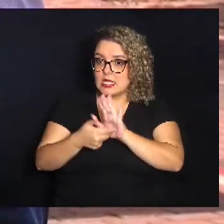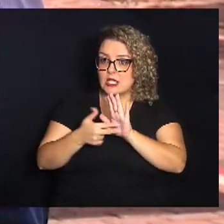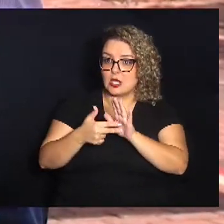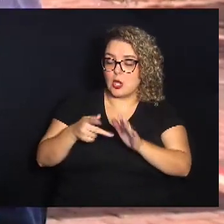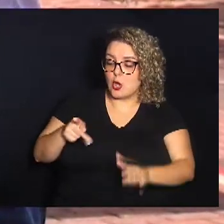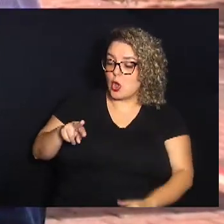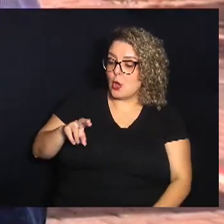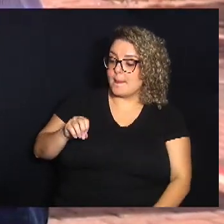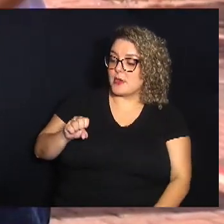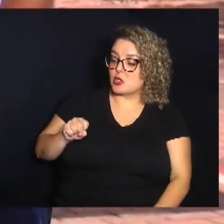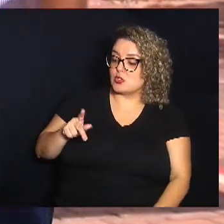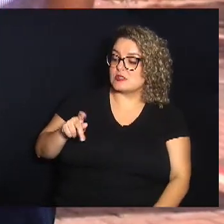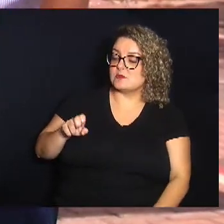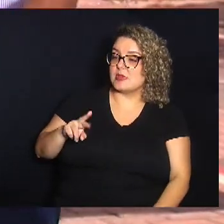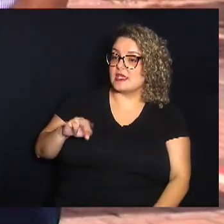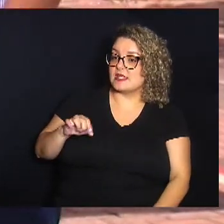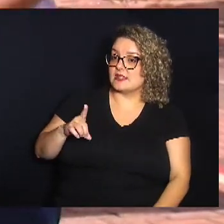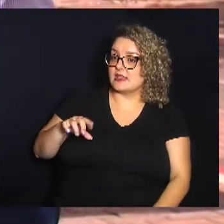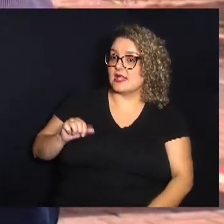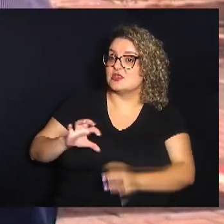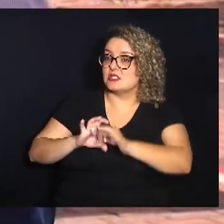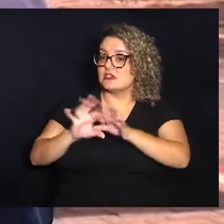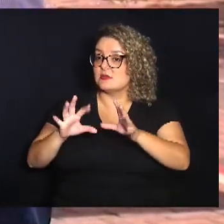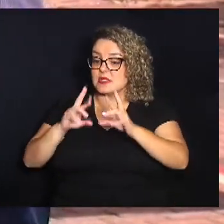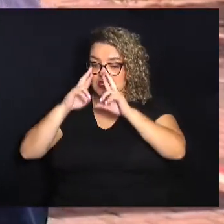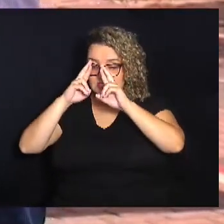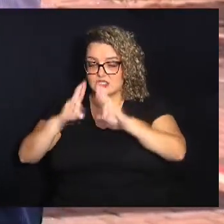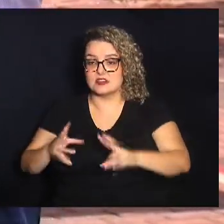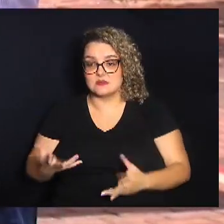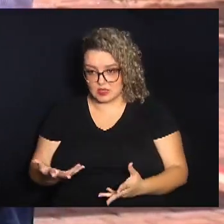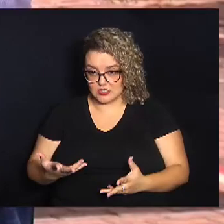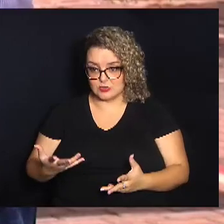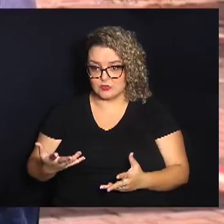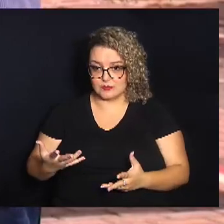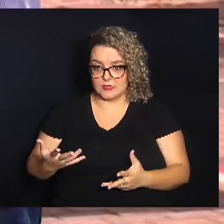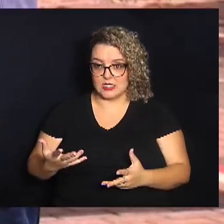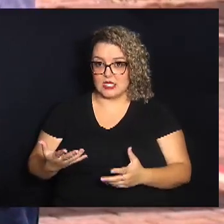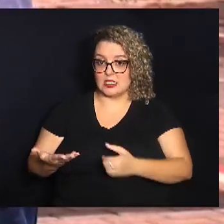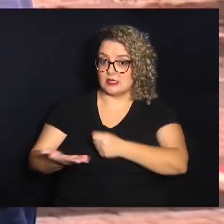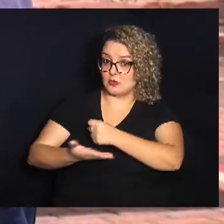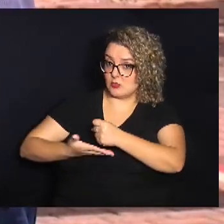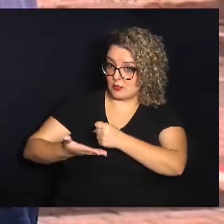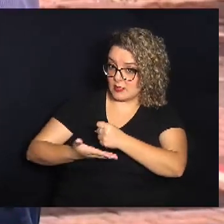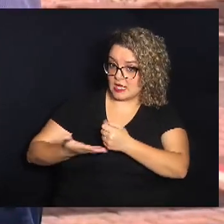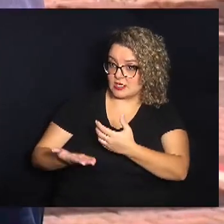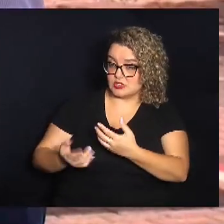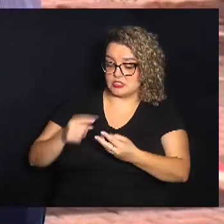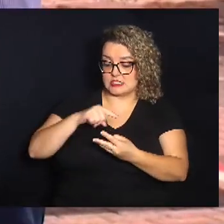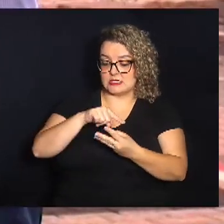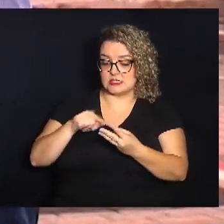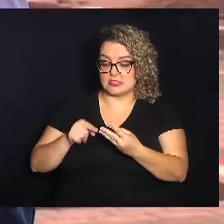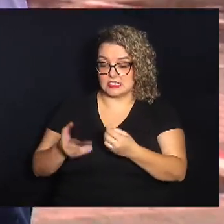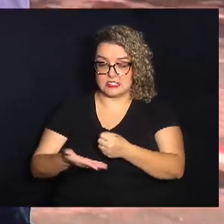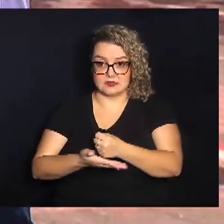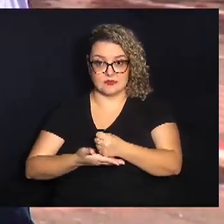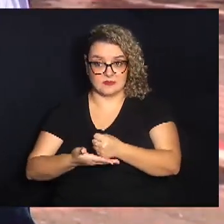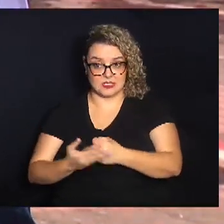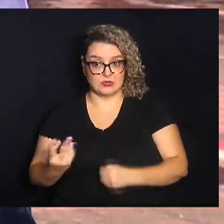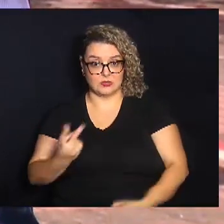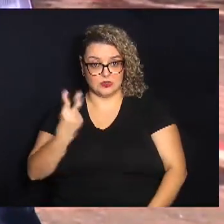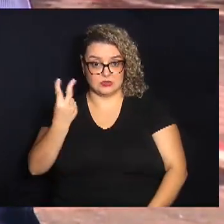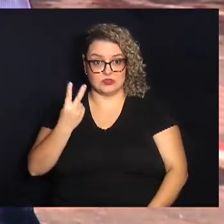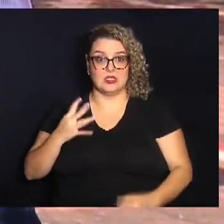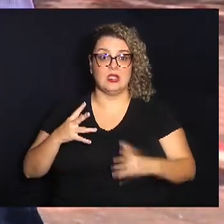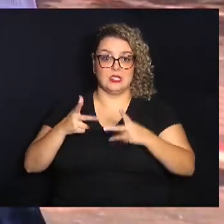prosperidade, liberdade e respeito. Então, com base nesses três princípios, aí